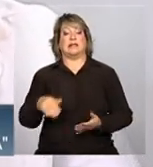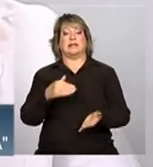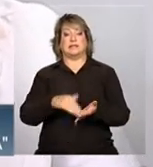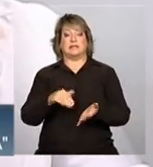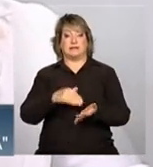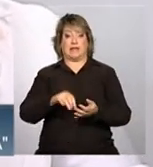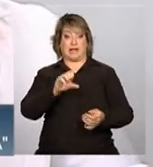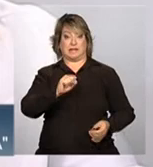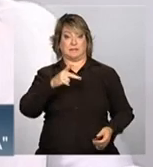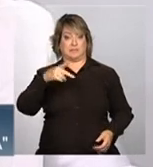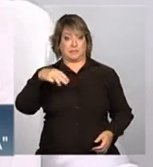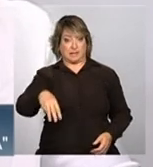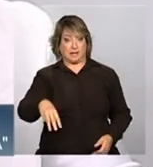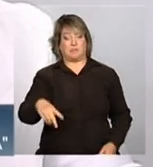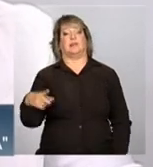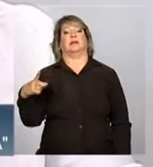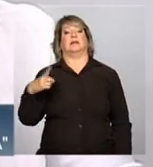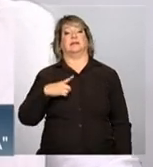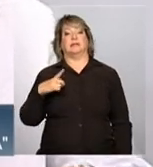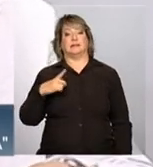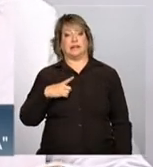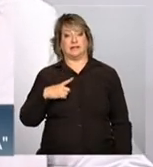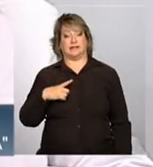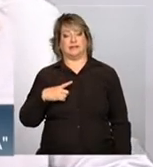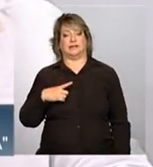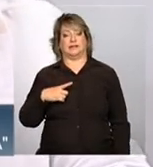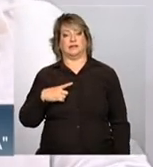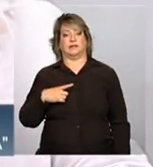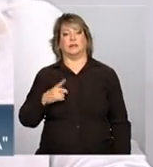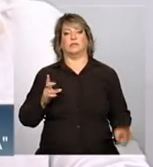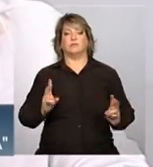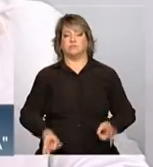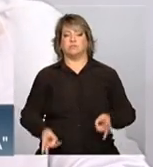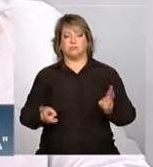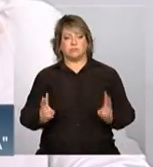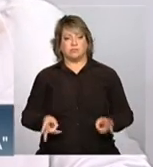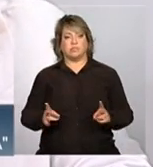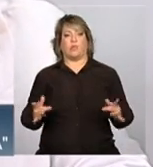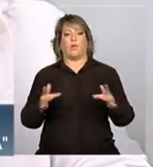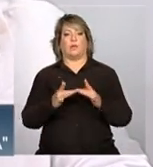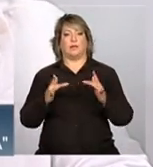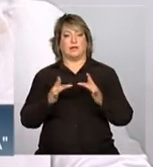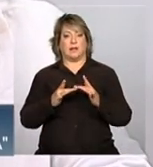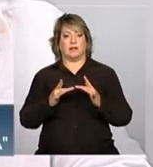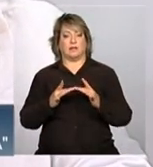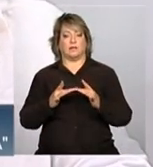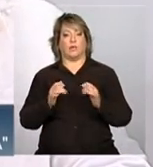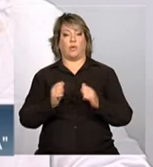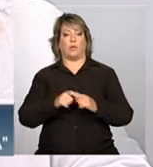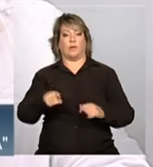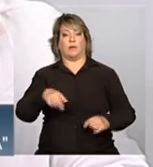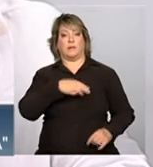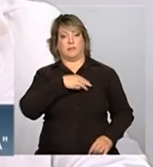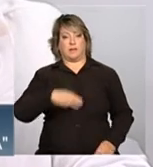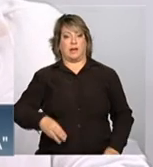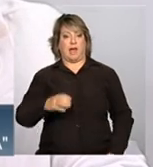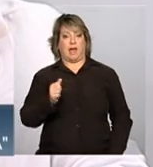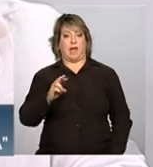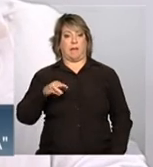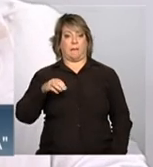de Política para as Mulheres está em permanente contato com a ministra Carmen